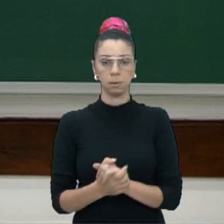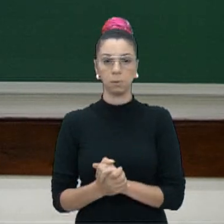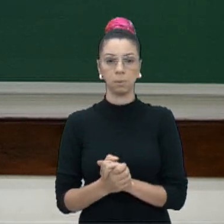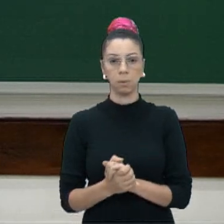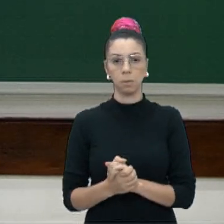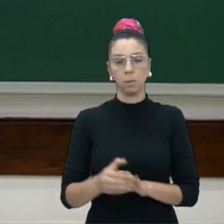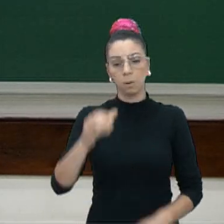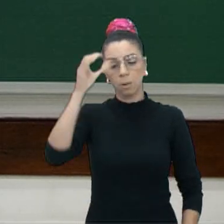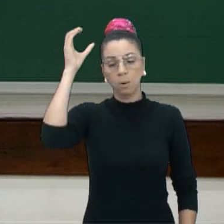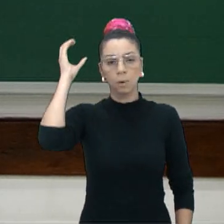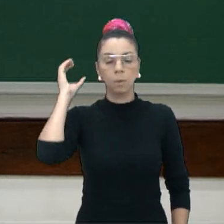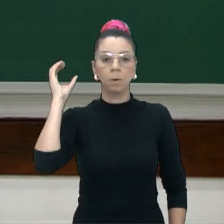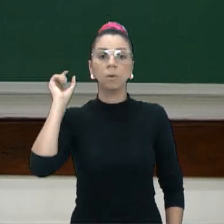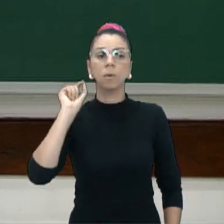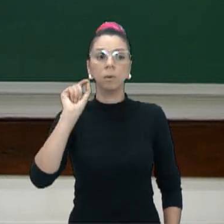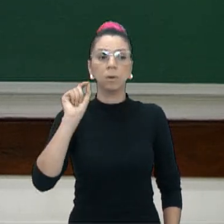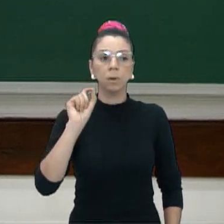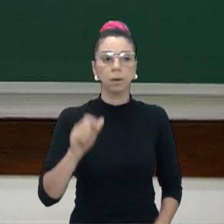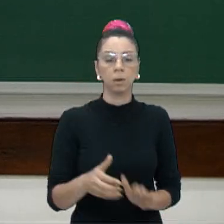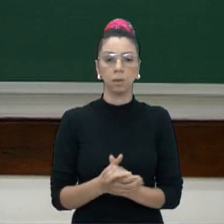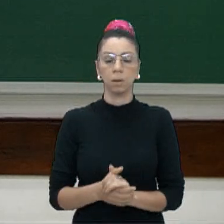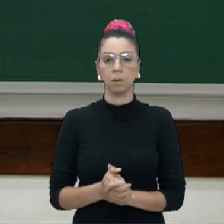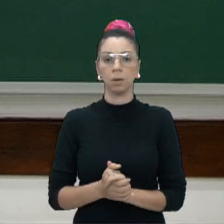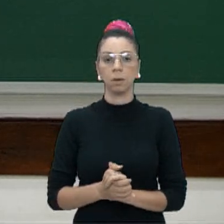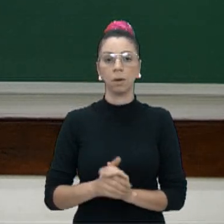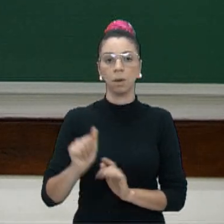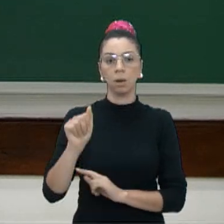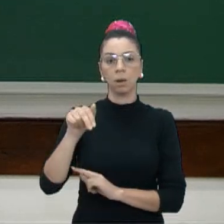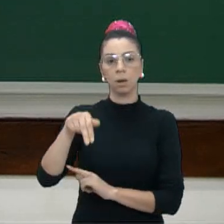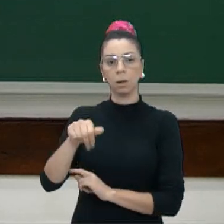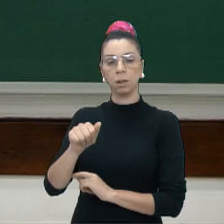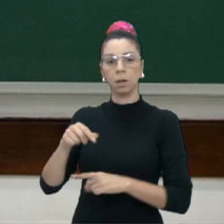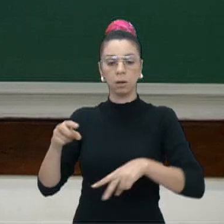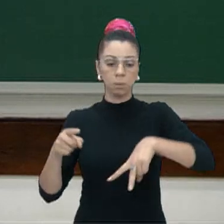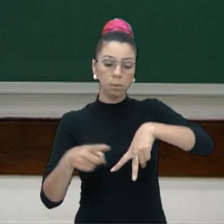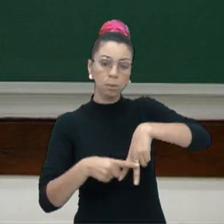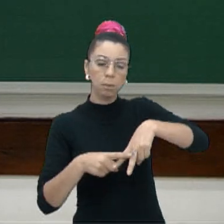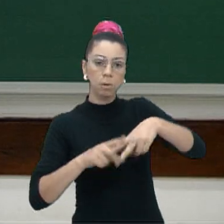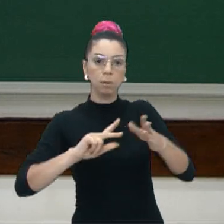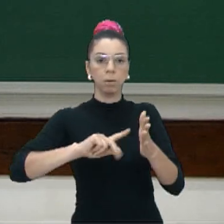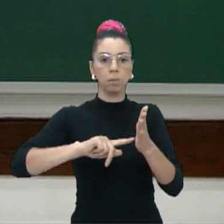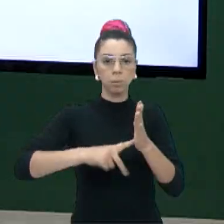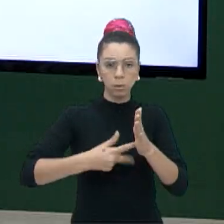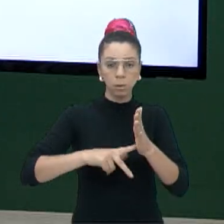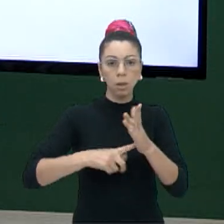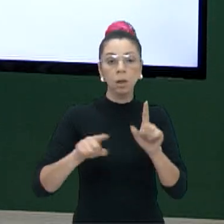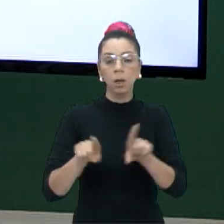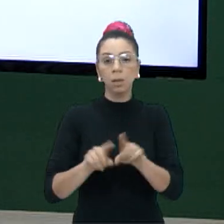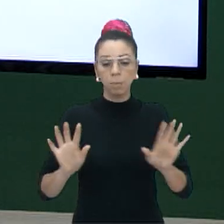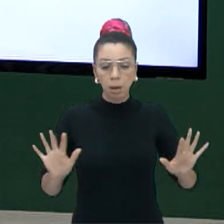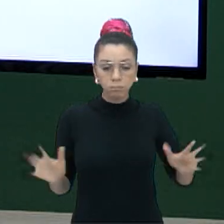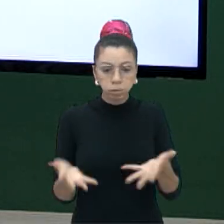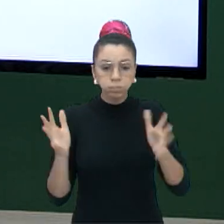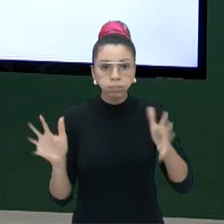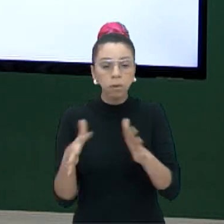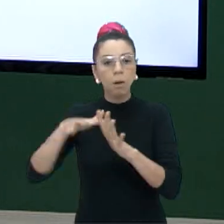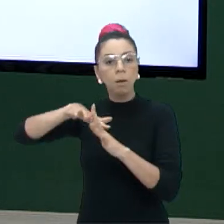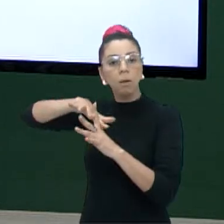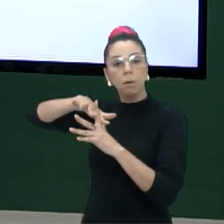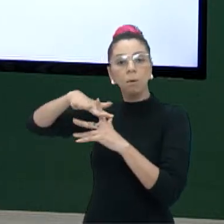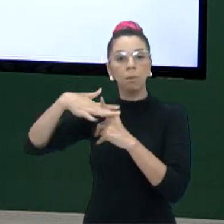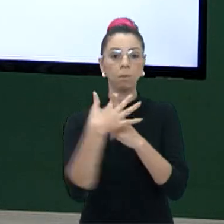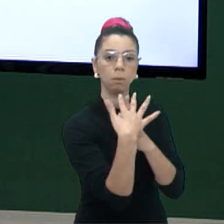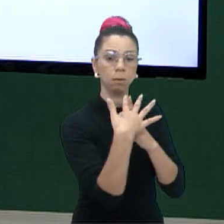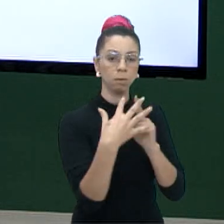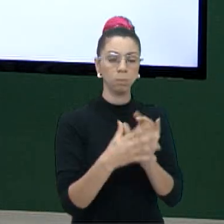Chomsky se define como anarco-sindicalista e enaltece o socialismo. Então, o Chomsky acaba assumindo posições que